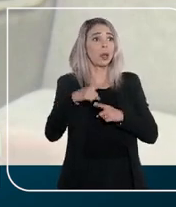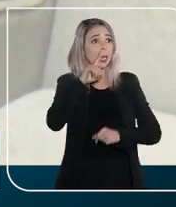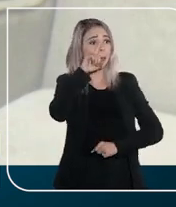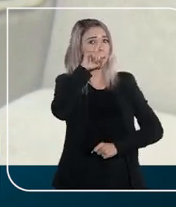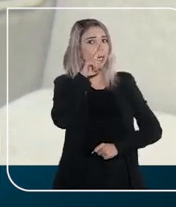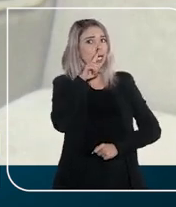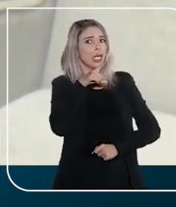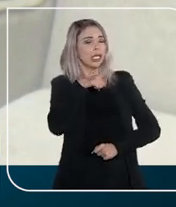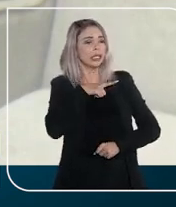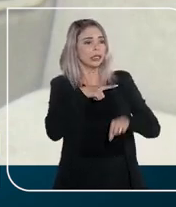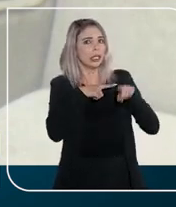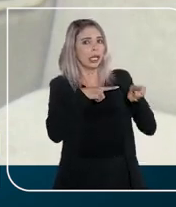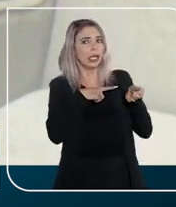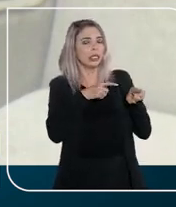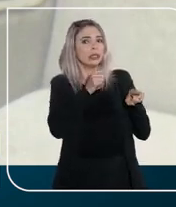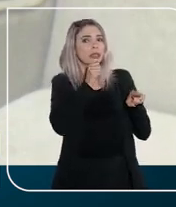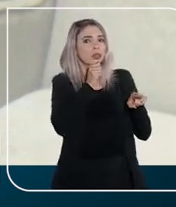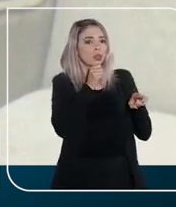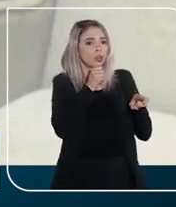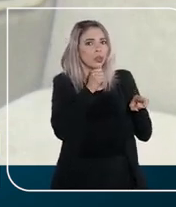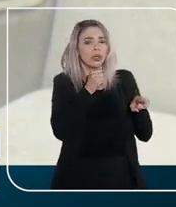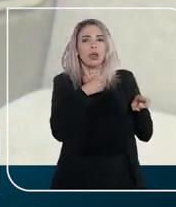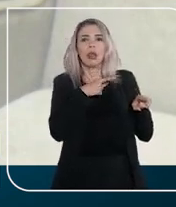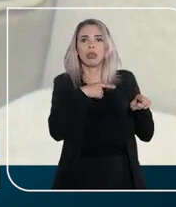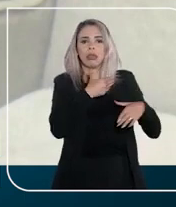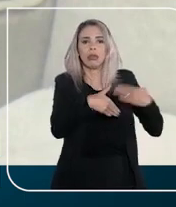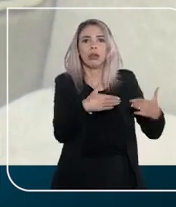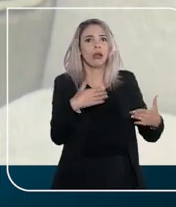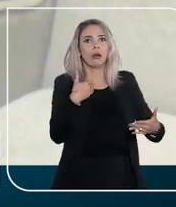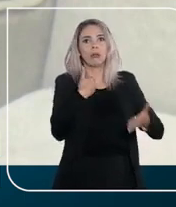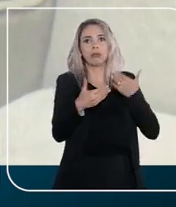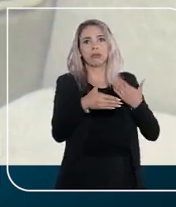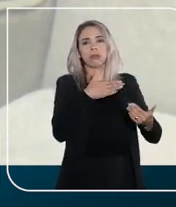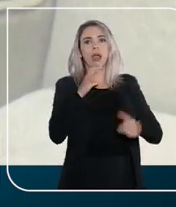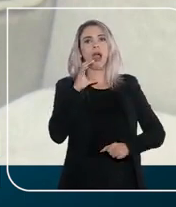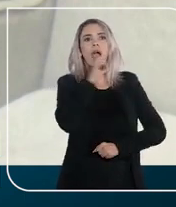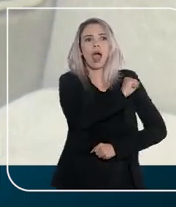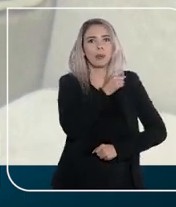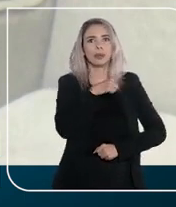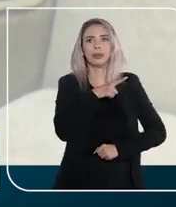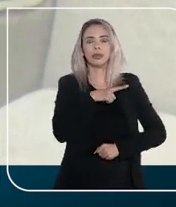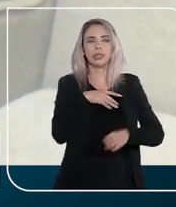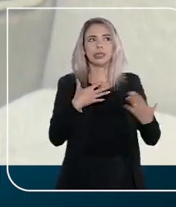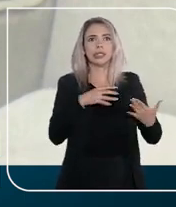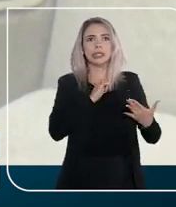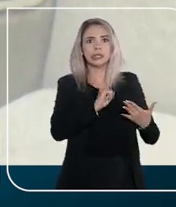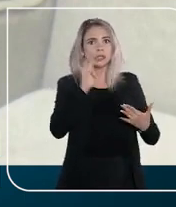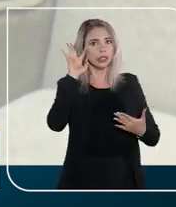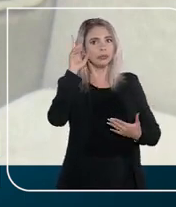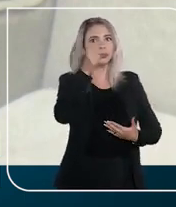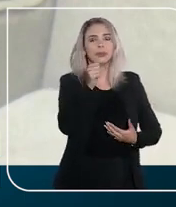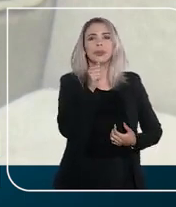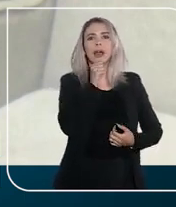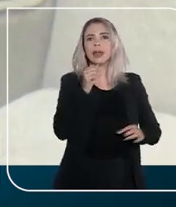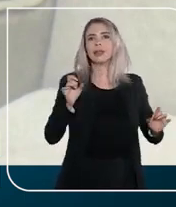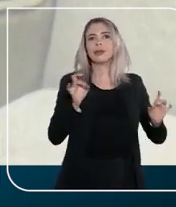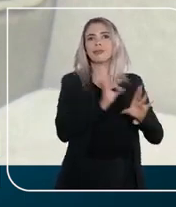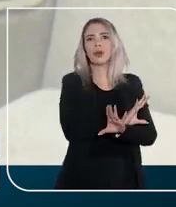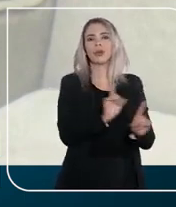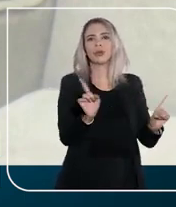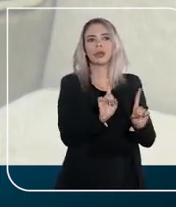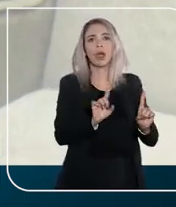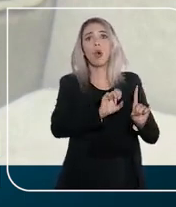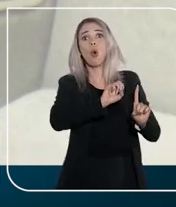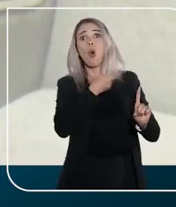de assumir um novo cargo em uma situação precária e, ao final do processo, caso a decisão não lhe seja favorável, ter que